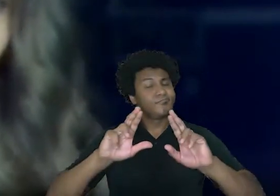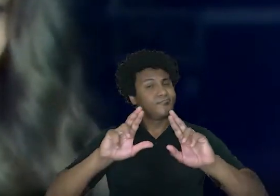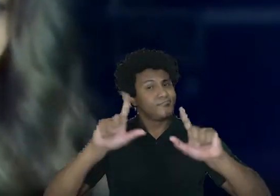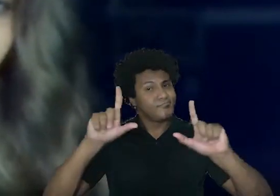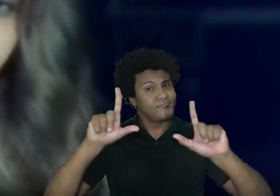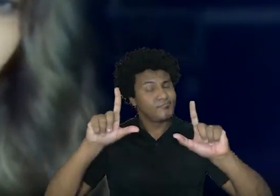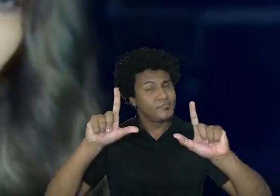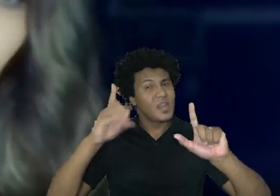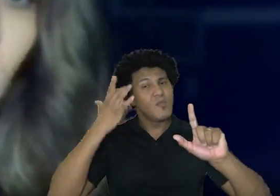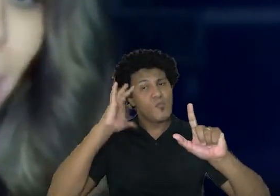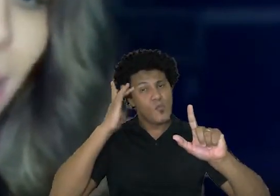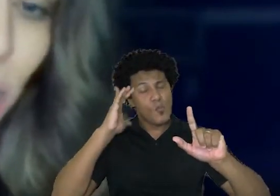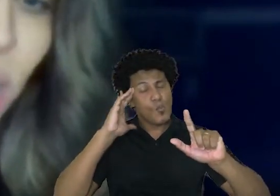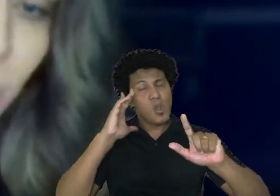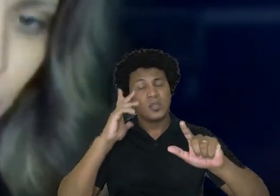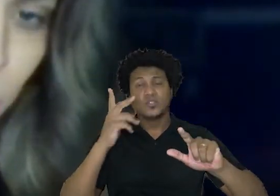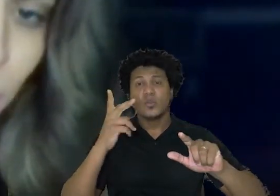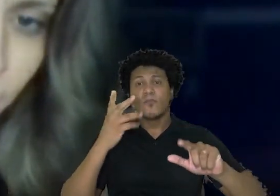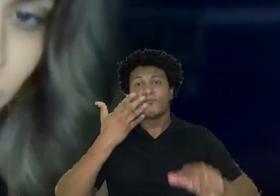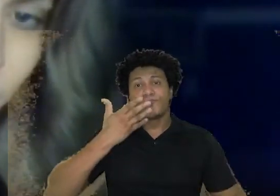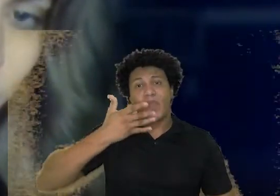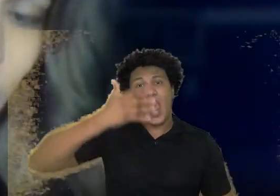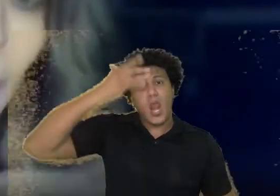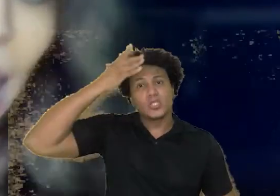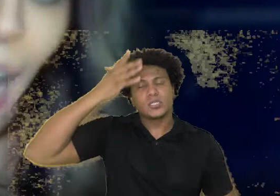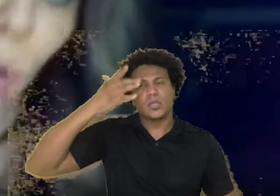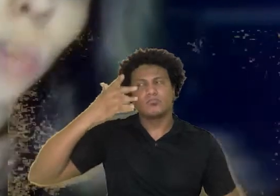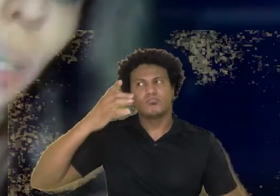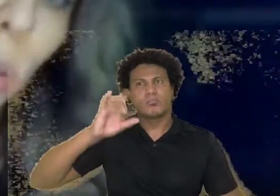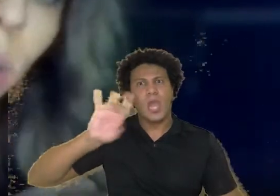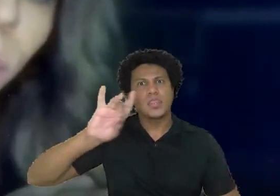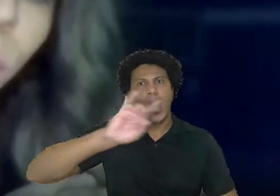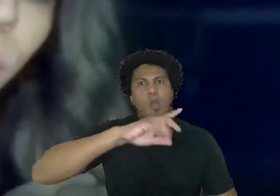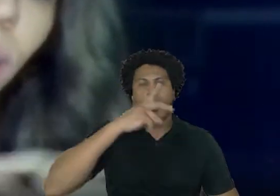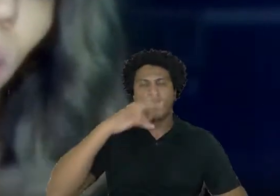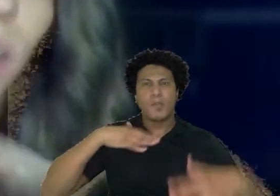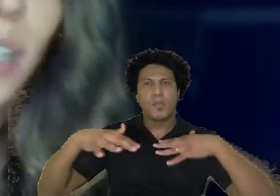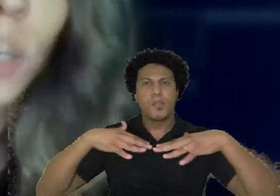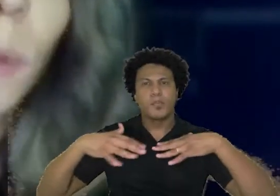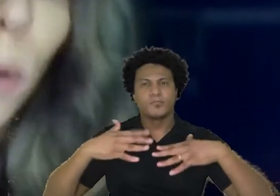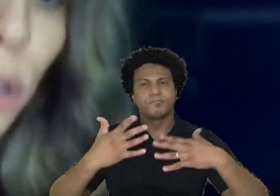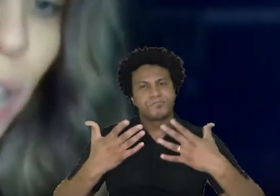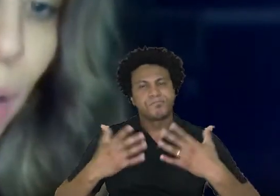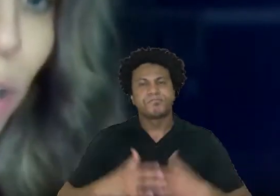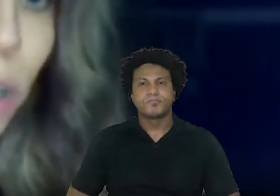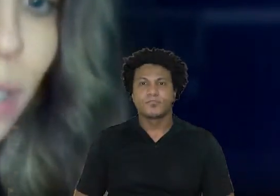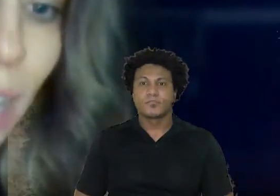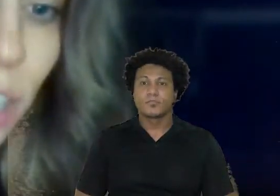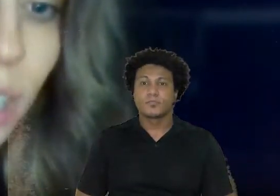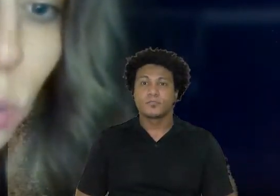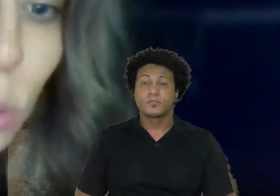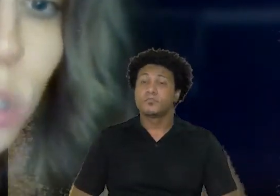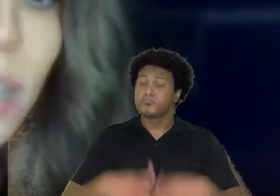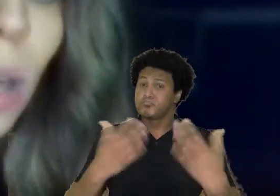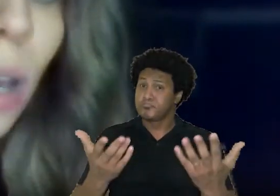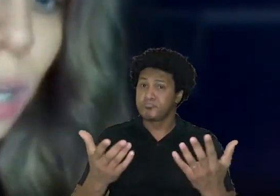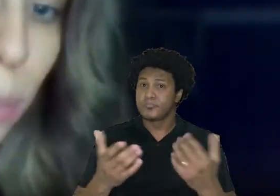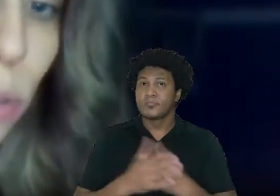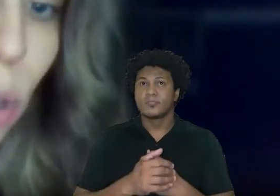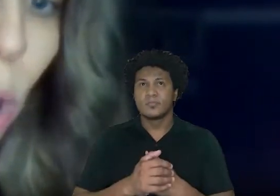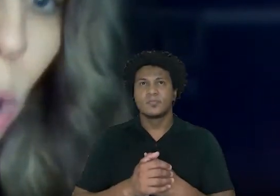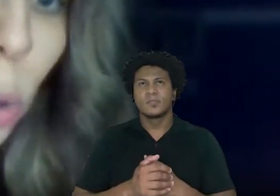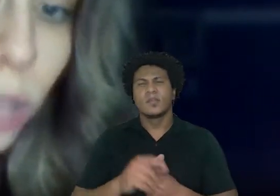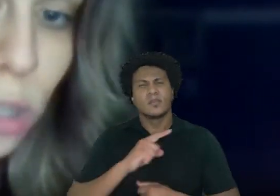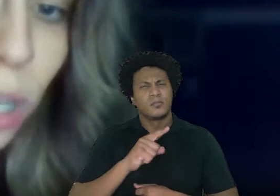mesmos desvios ou persistem na mesma reta? A curvatura talvez seja proporcional à velocidade em que nos